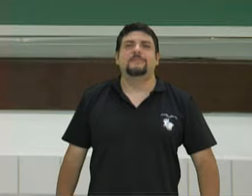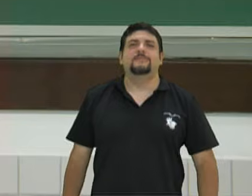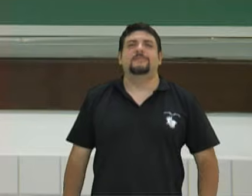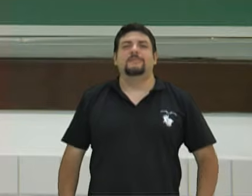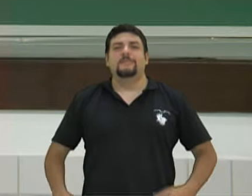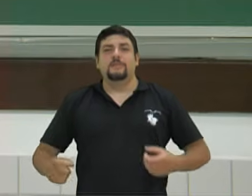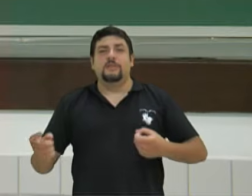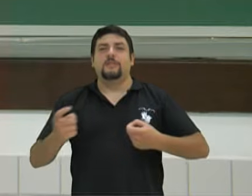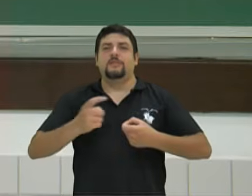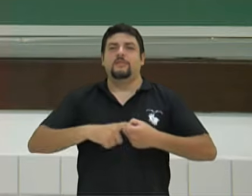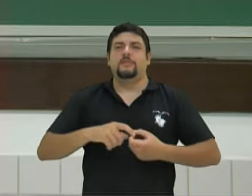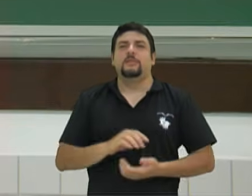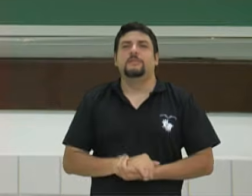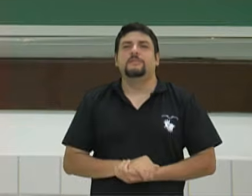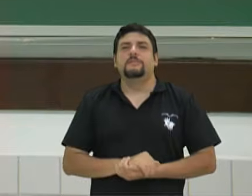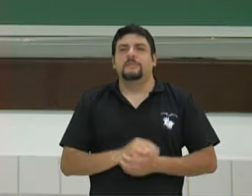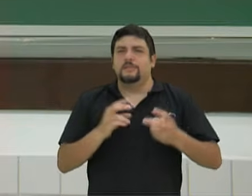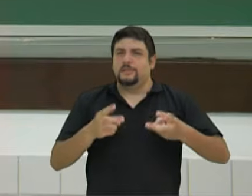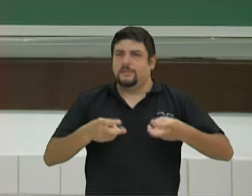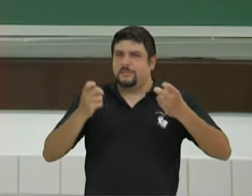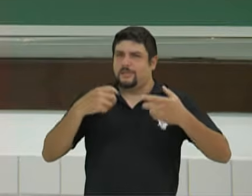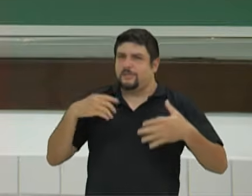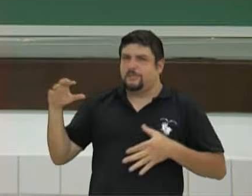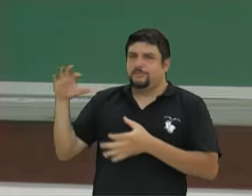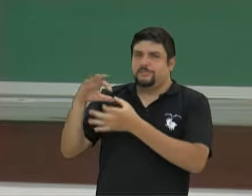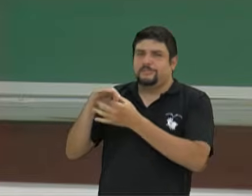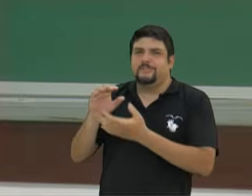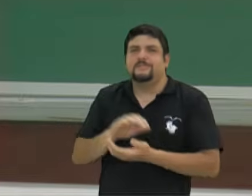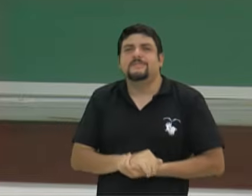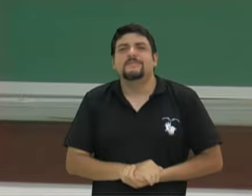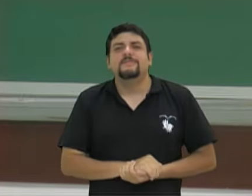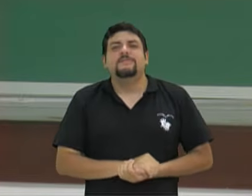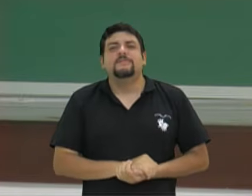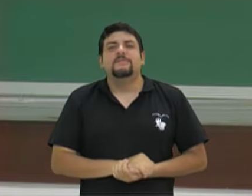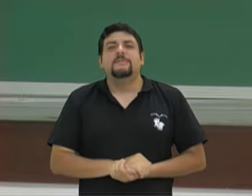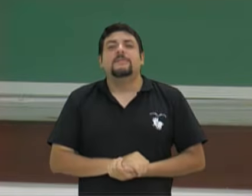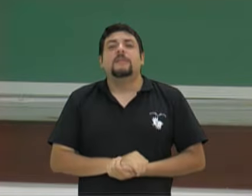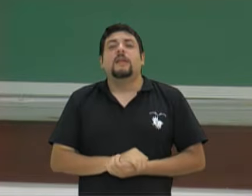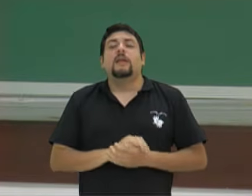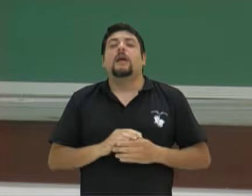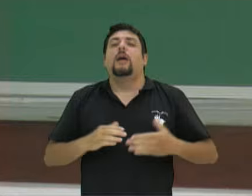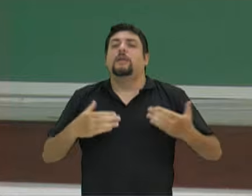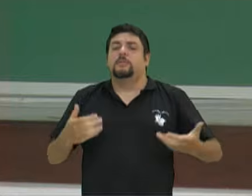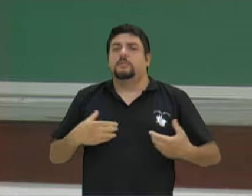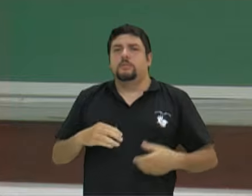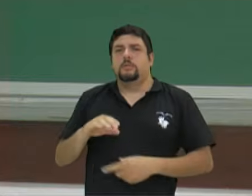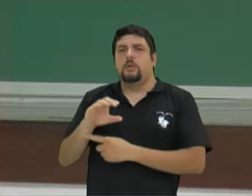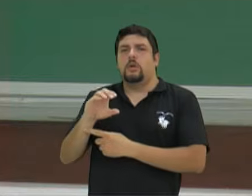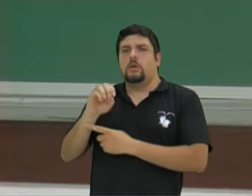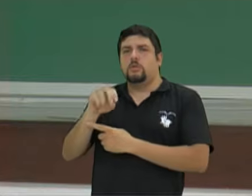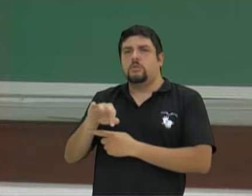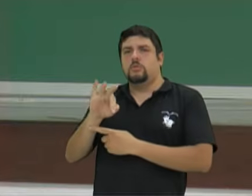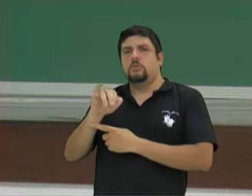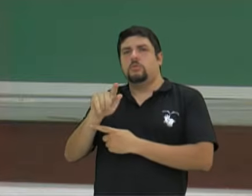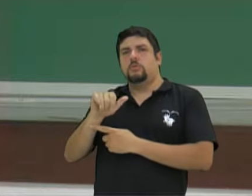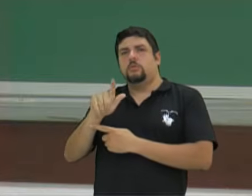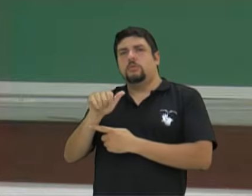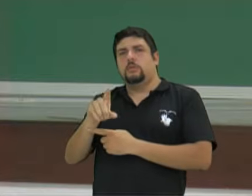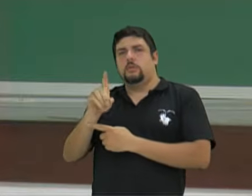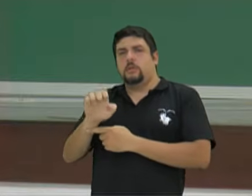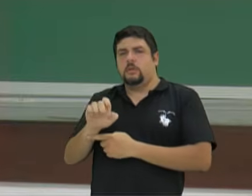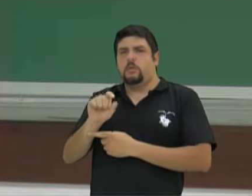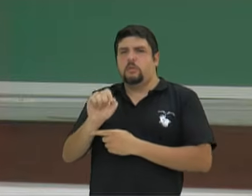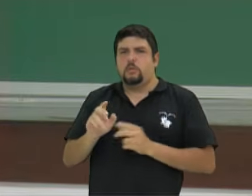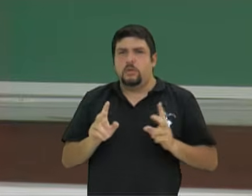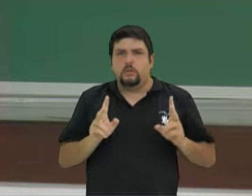Voltamos aqui, pessoal. Perceberam a sincronia aqui, ó, o jogo? Então, gente, pessoal, em contiguidade, quando era como fracionava a mesma cena. Não, isso